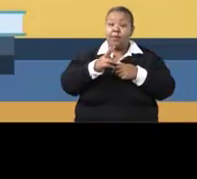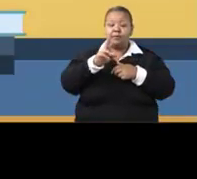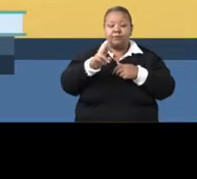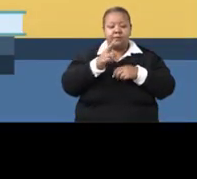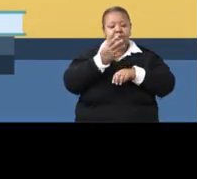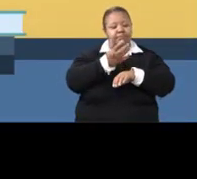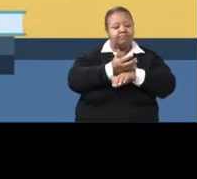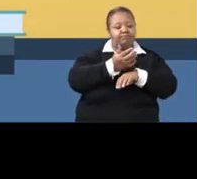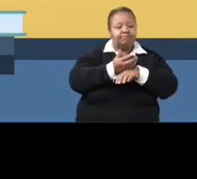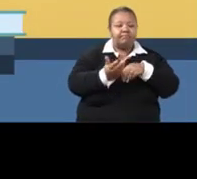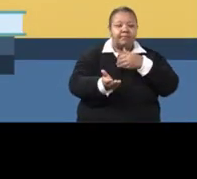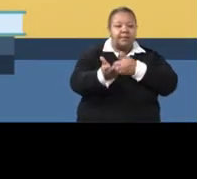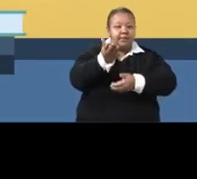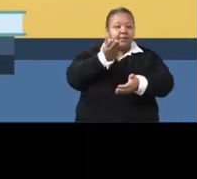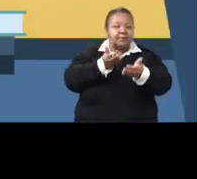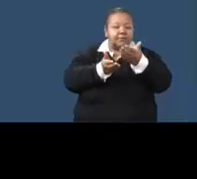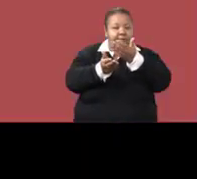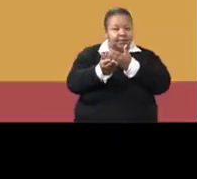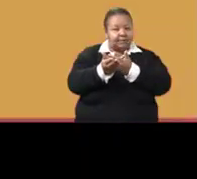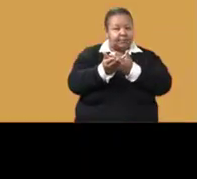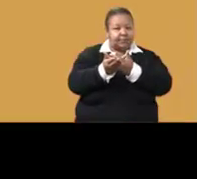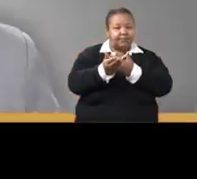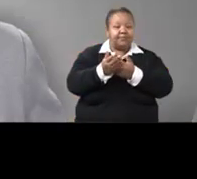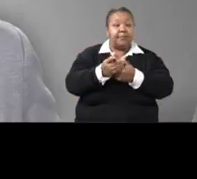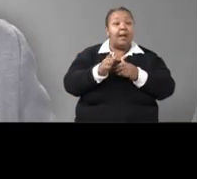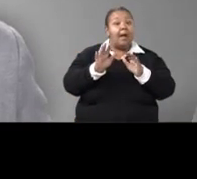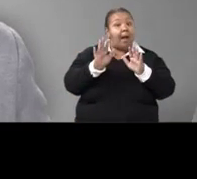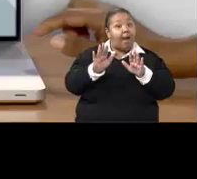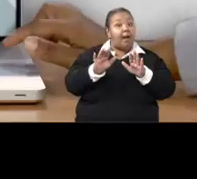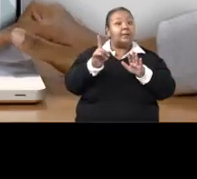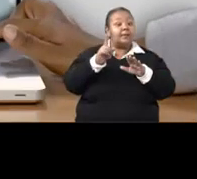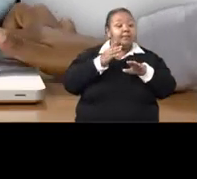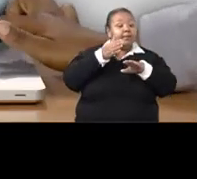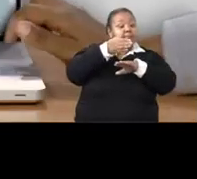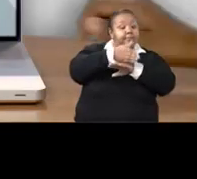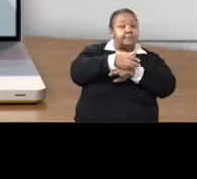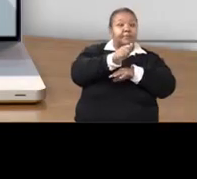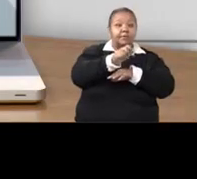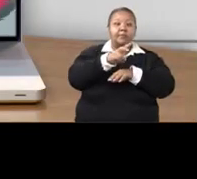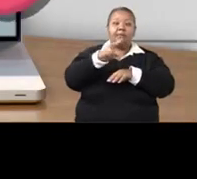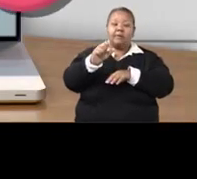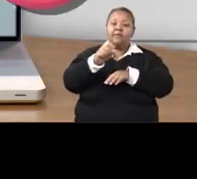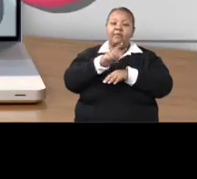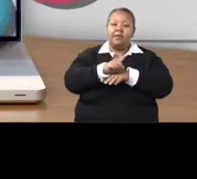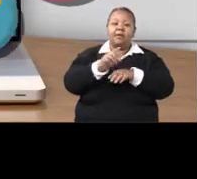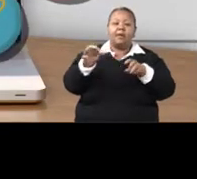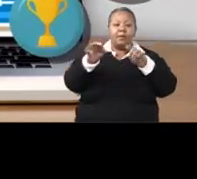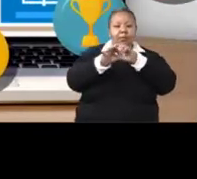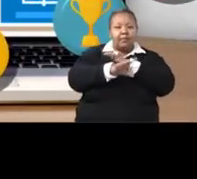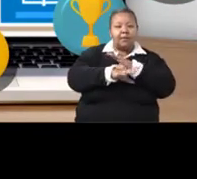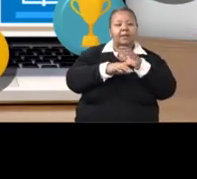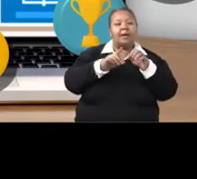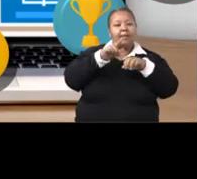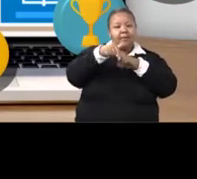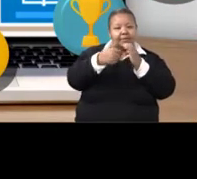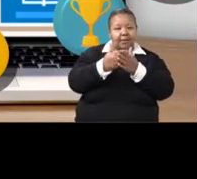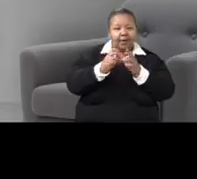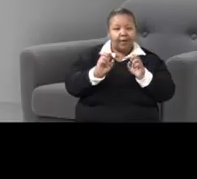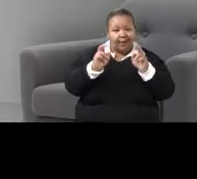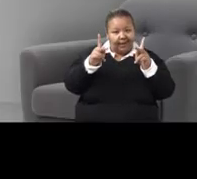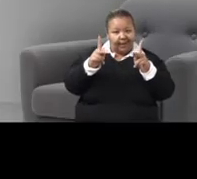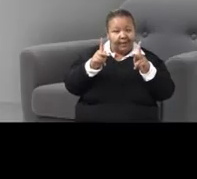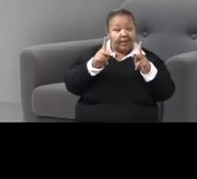uso dos materiais e das interatividades oferecidas. Ah, não deixe de acessar o seu ambiente virtual e completar a sua pós-aula,